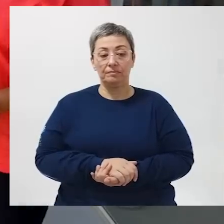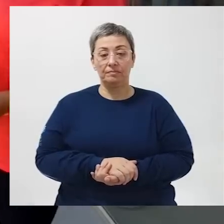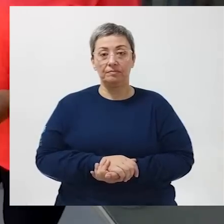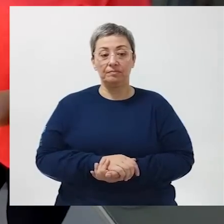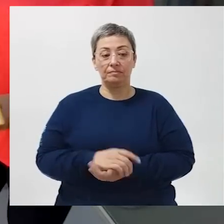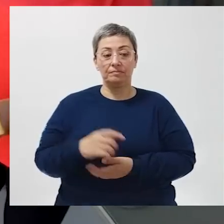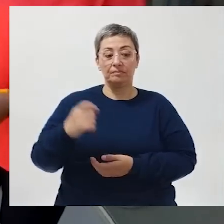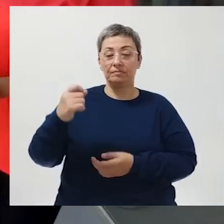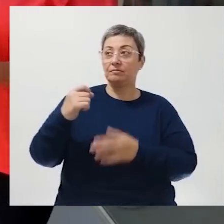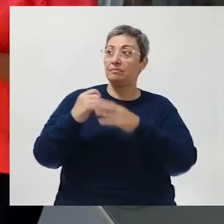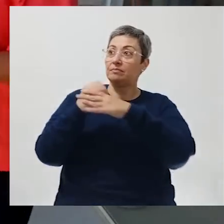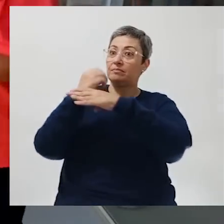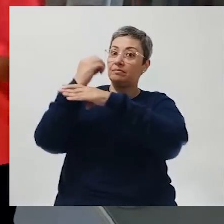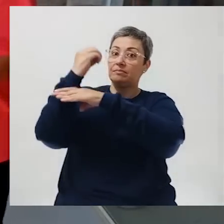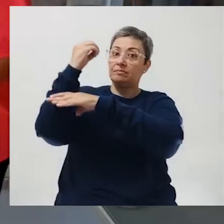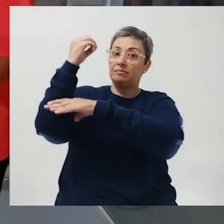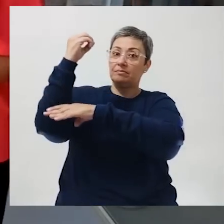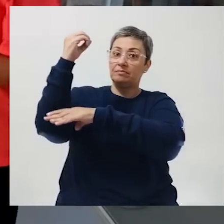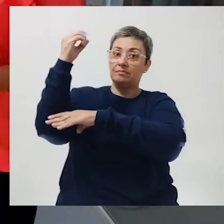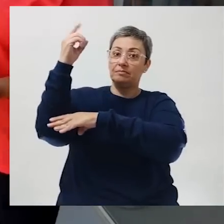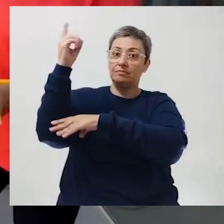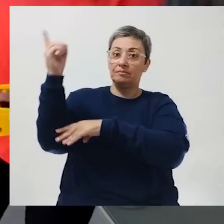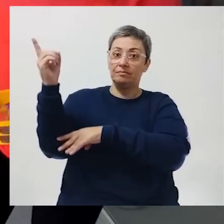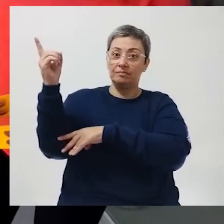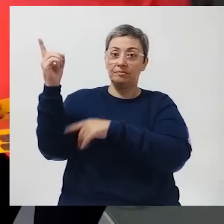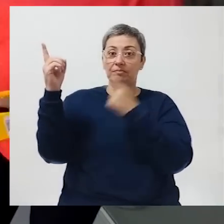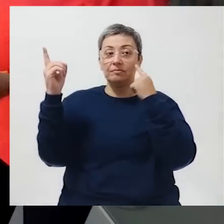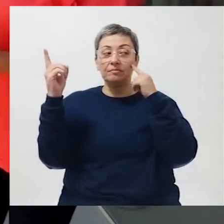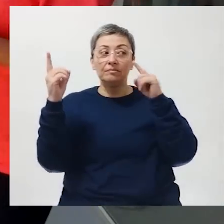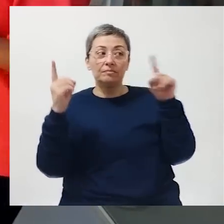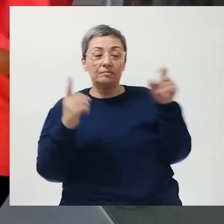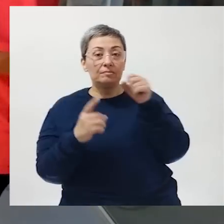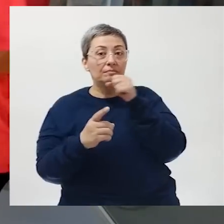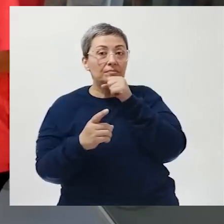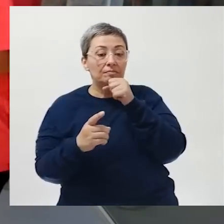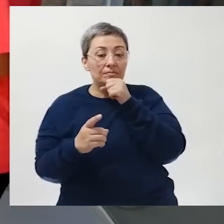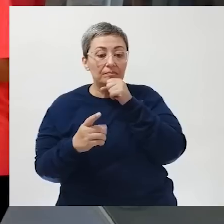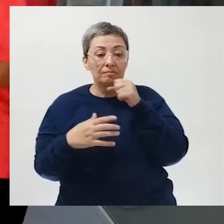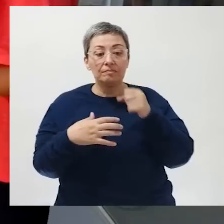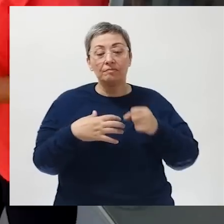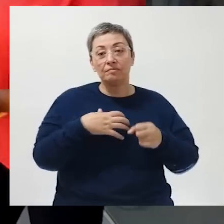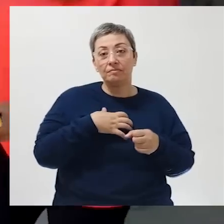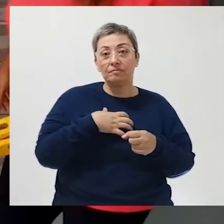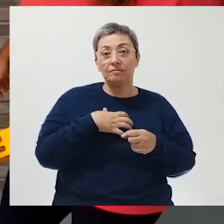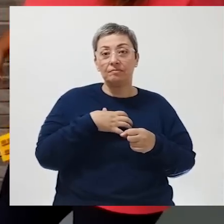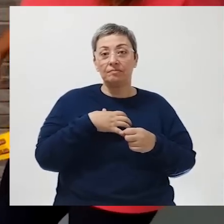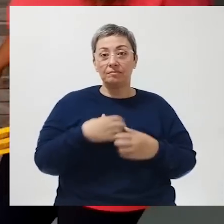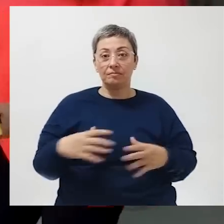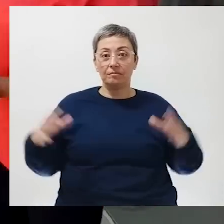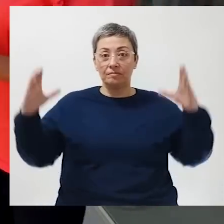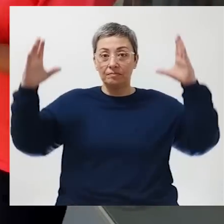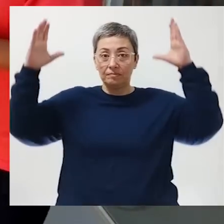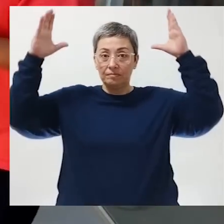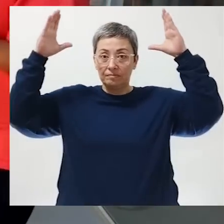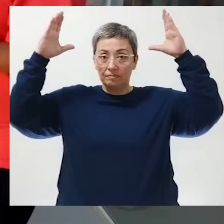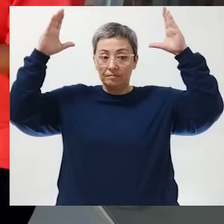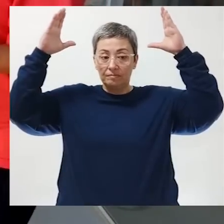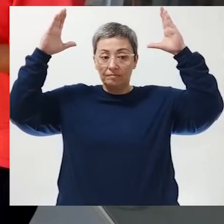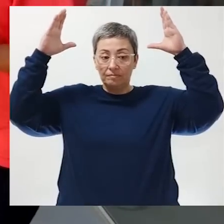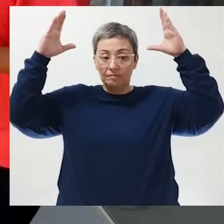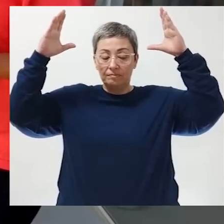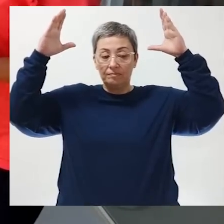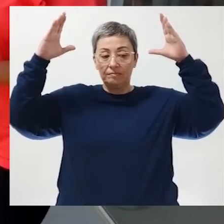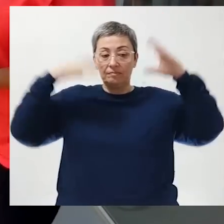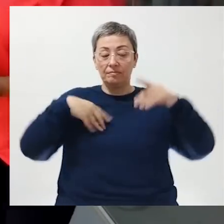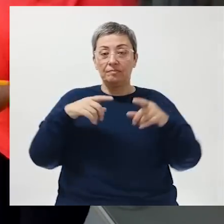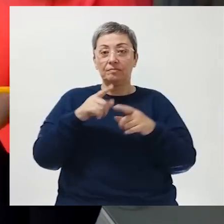O sol tá nascendo ali, eu vi uma velhinha assim, com a trouxa desse